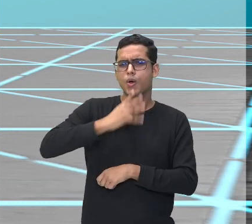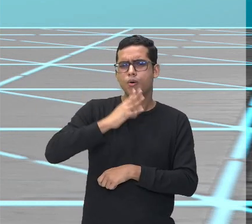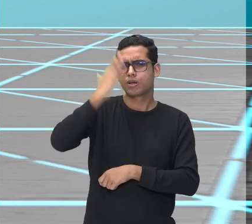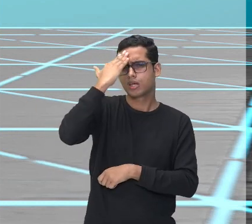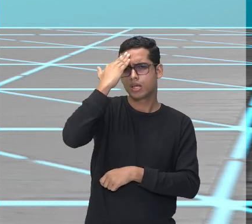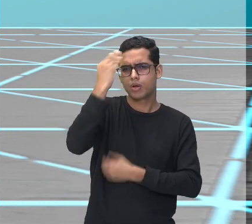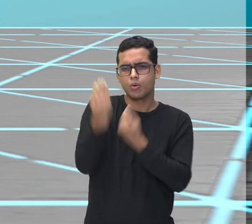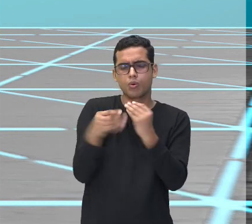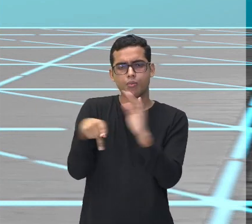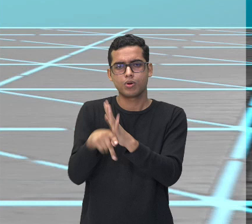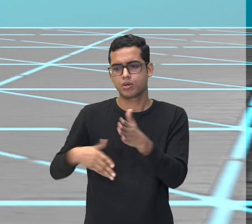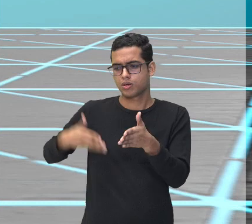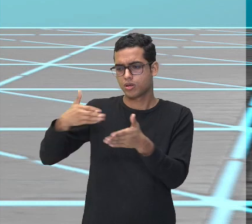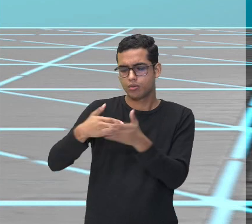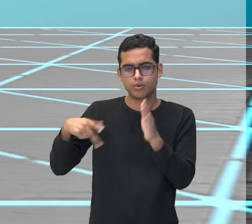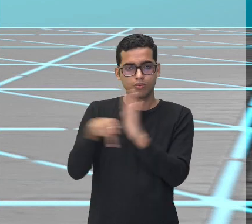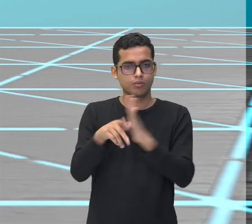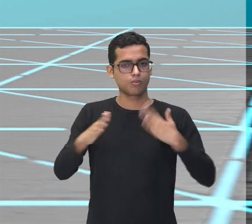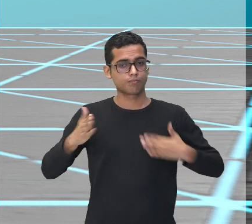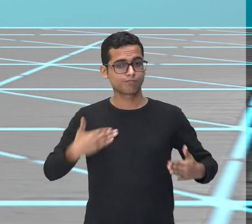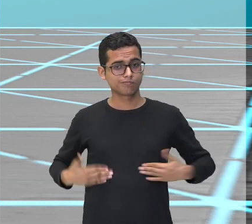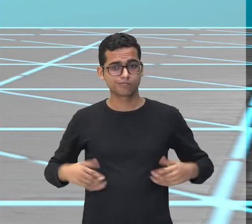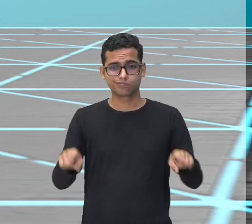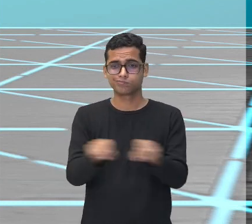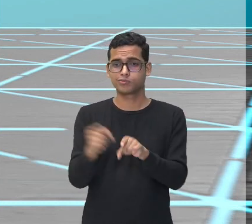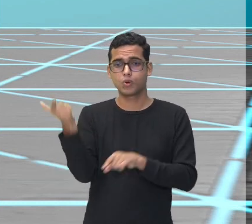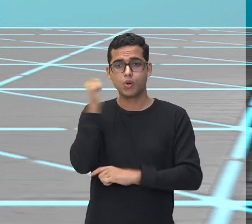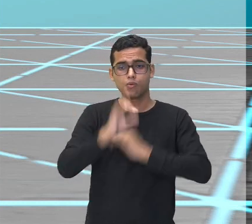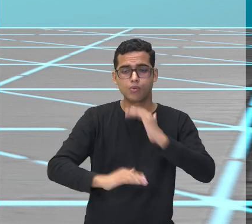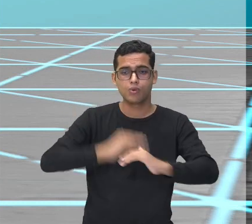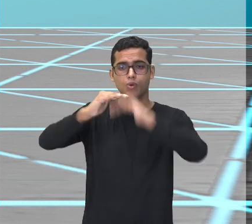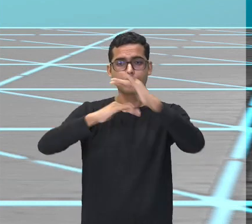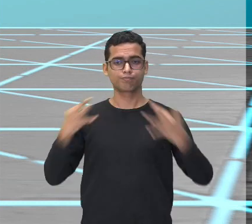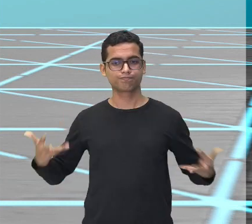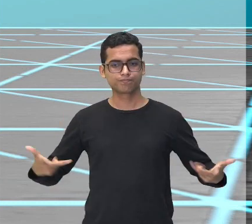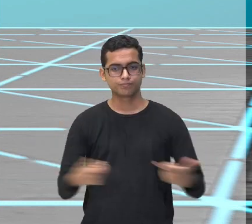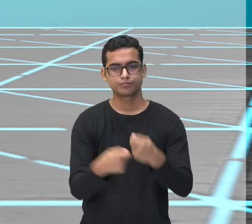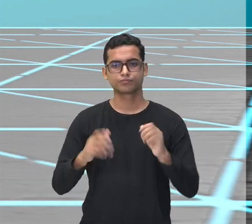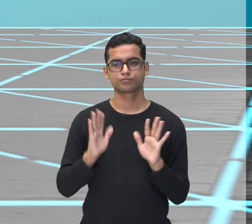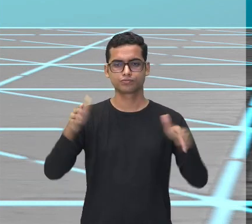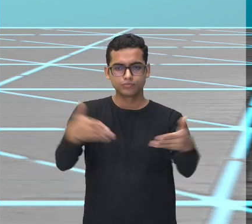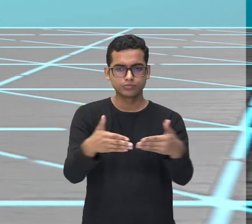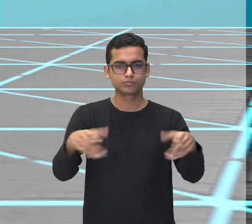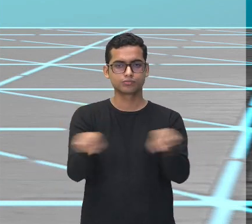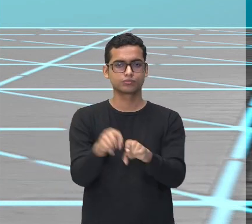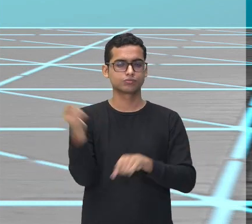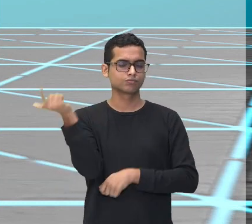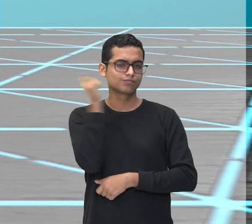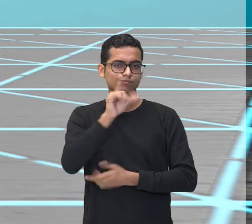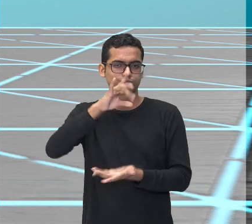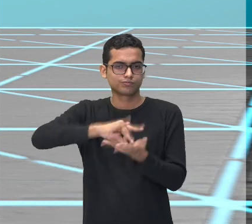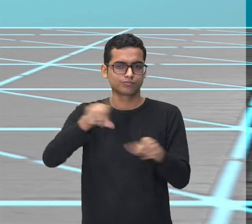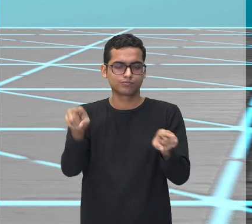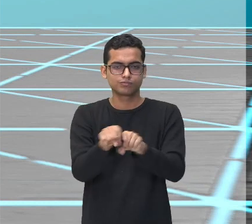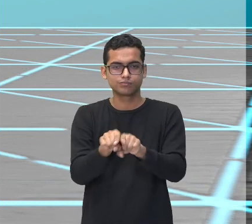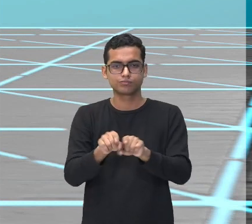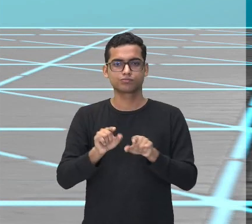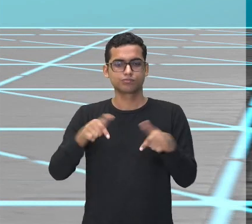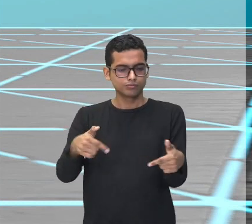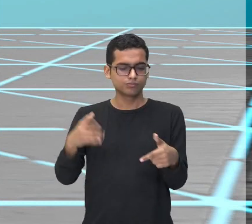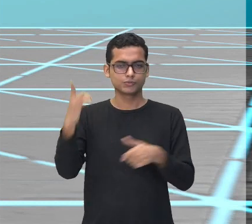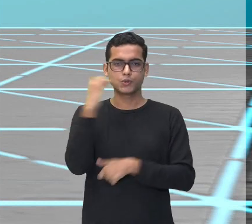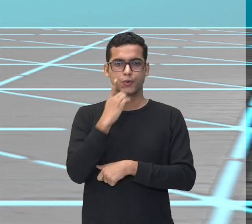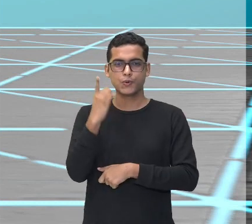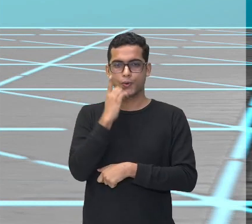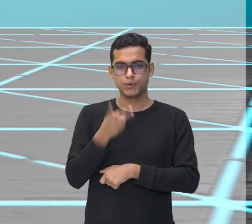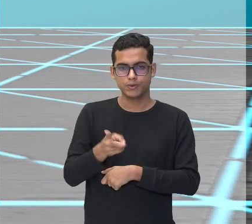limites do seu corpo e desenvolva habilidades específicas ali do seu corpo para executar completar as tarefas diárias. Então, espero que